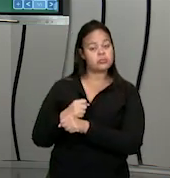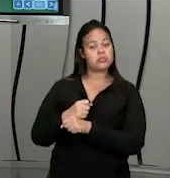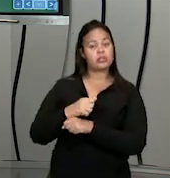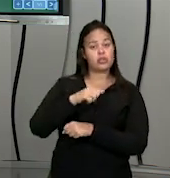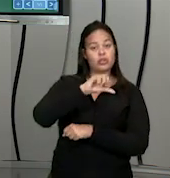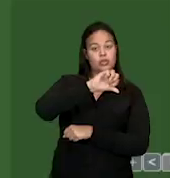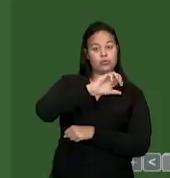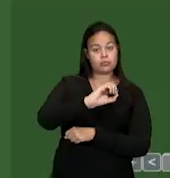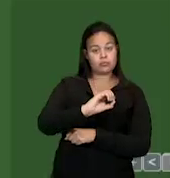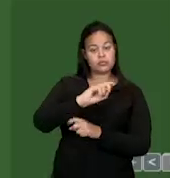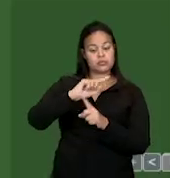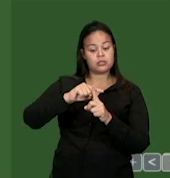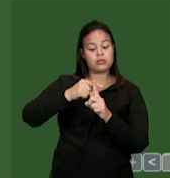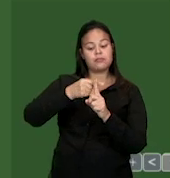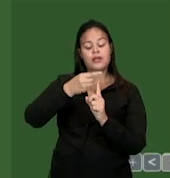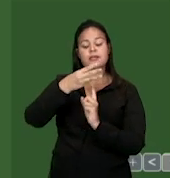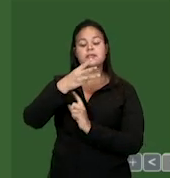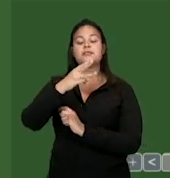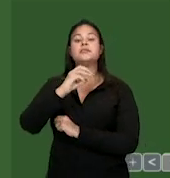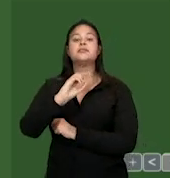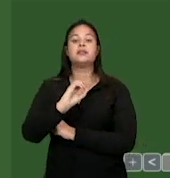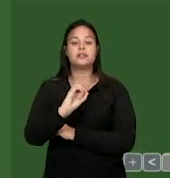mais 30,